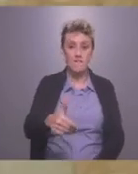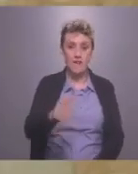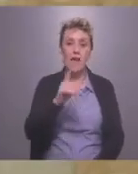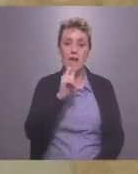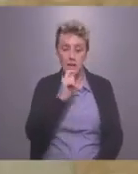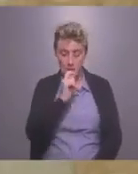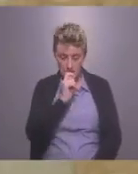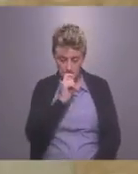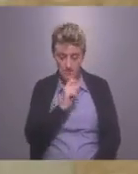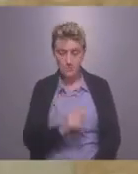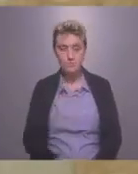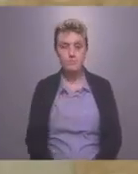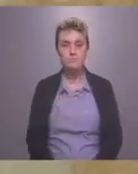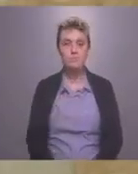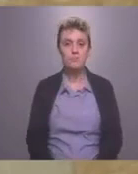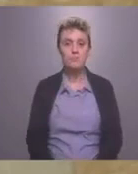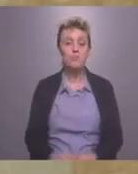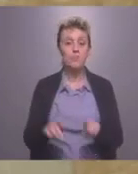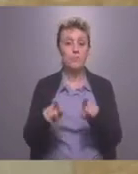Caríssimos irmãos e irmãs,